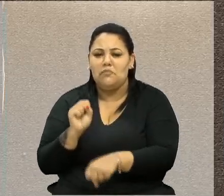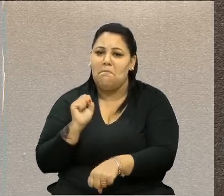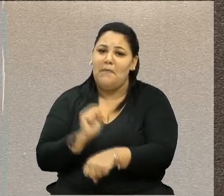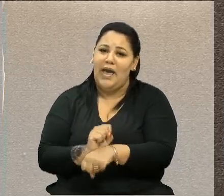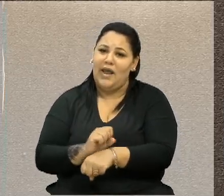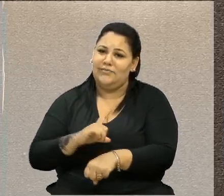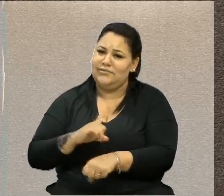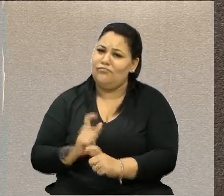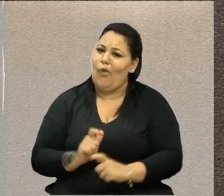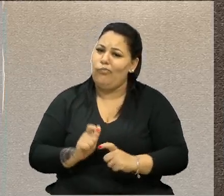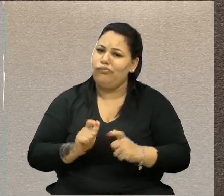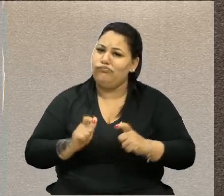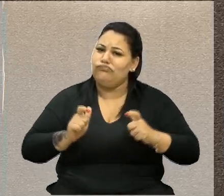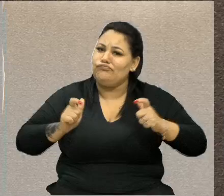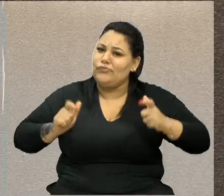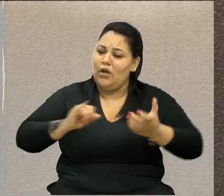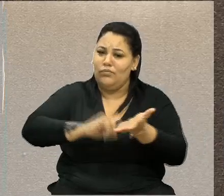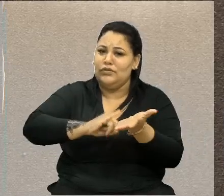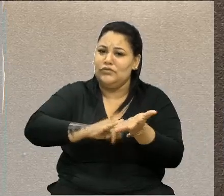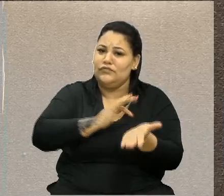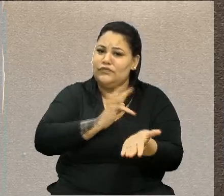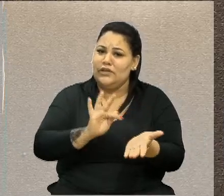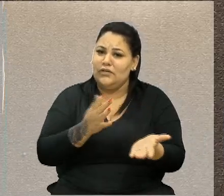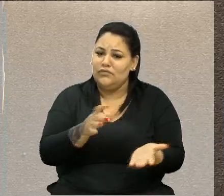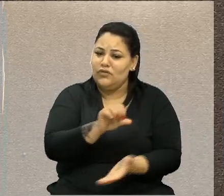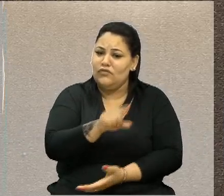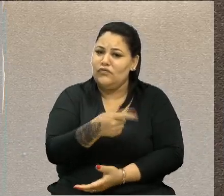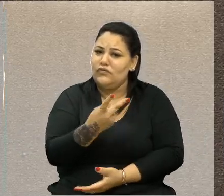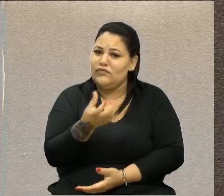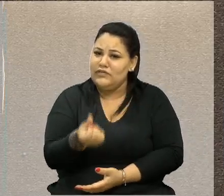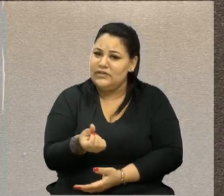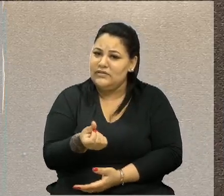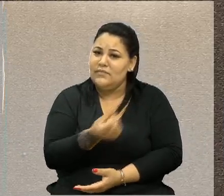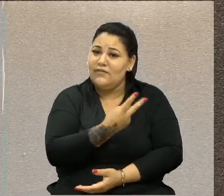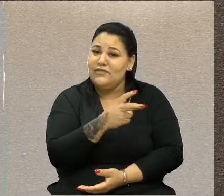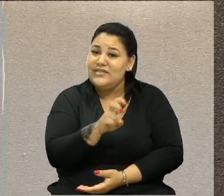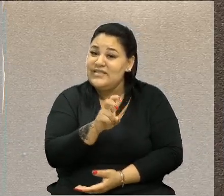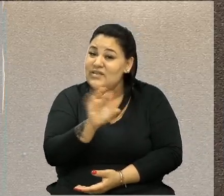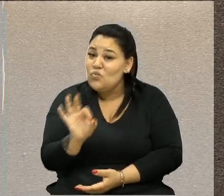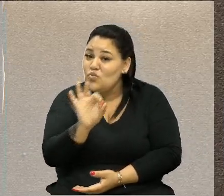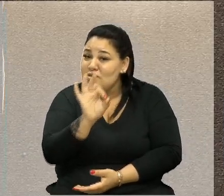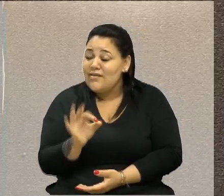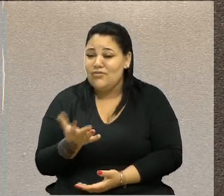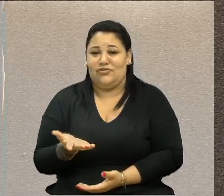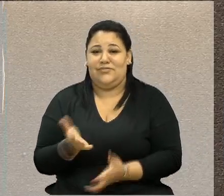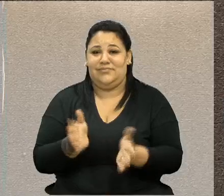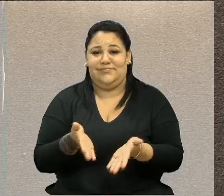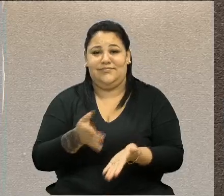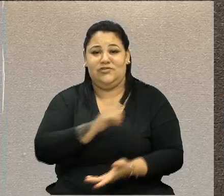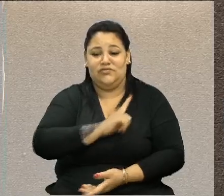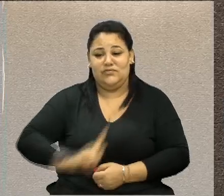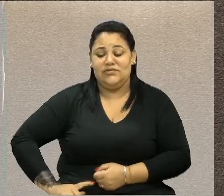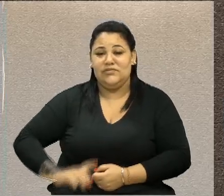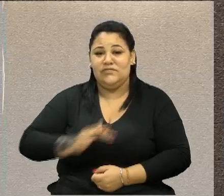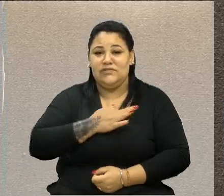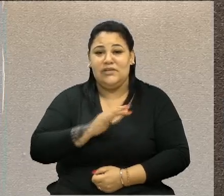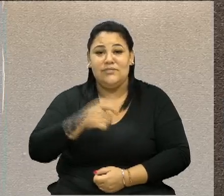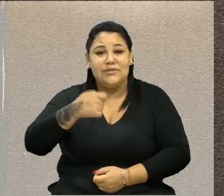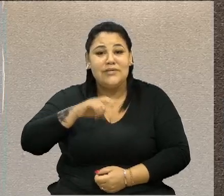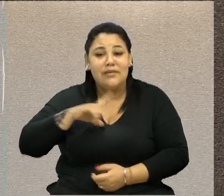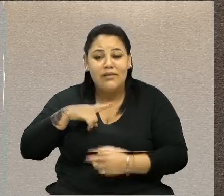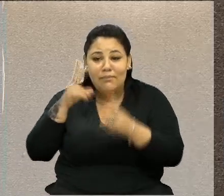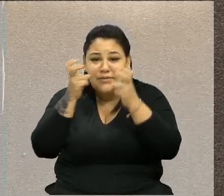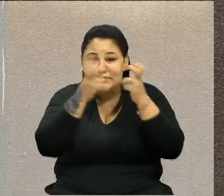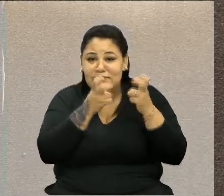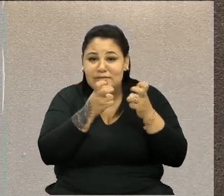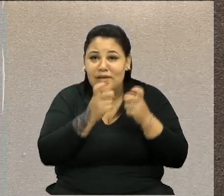aumento nos impostos federais de 9,6% para 25%. Então tem que ter, também o governo federal tem que ter a percepção que aumentando